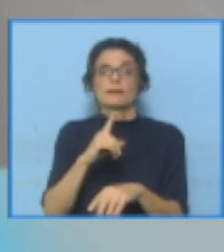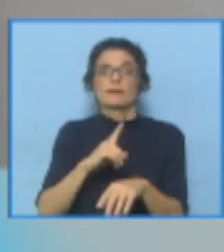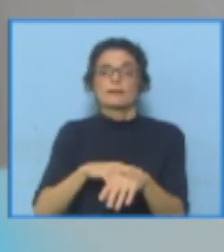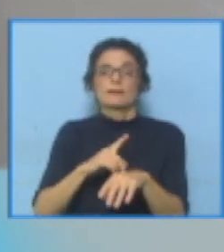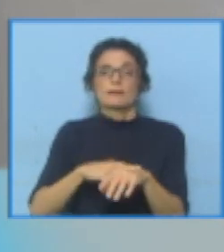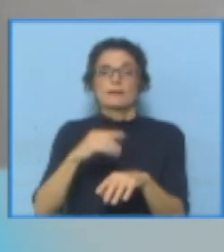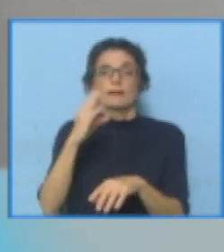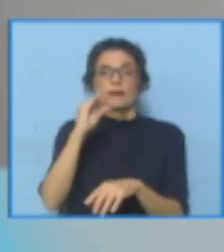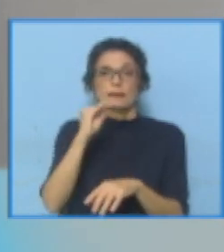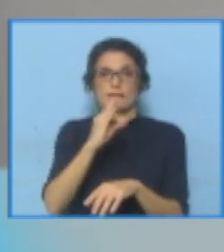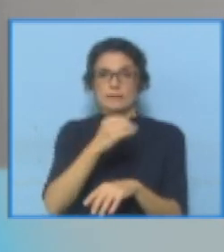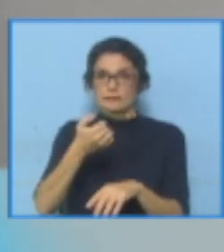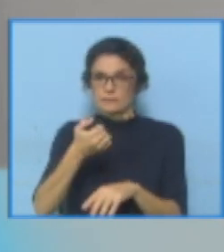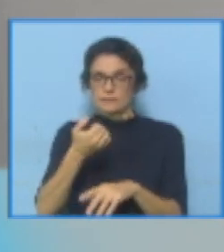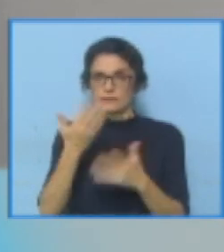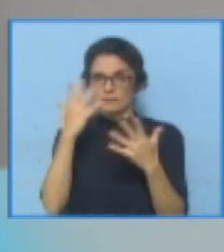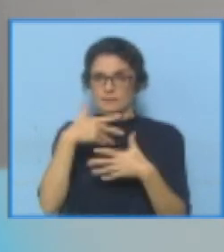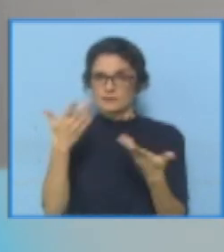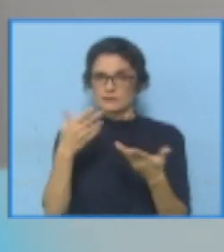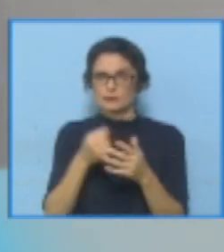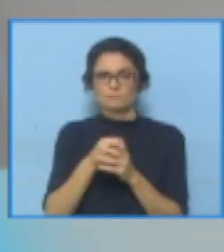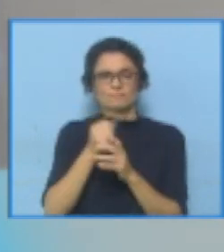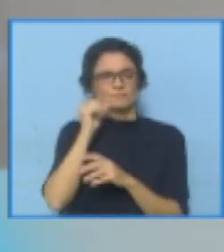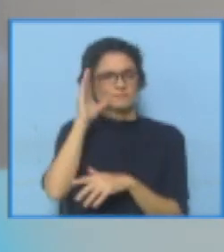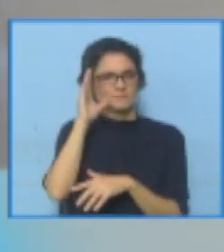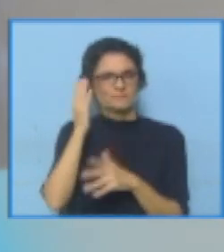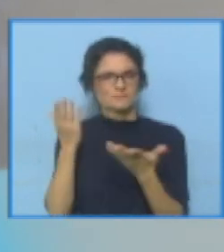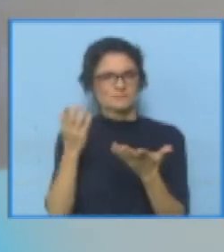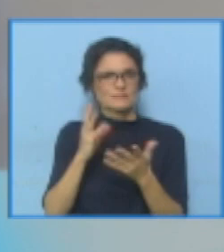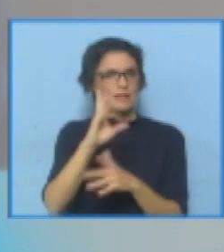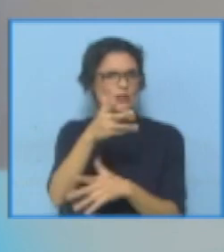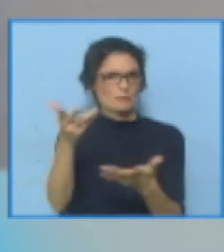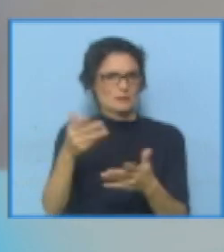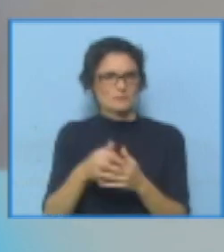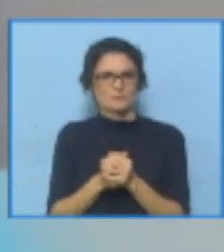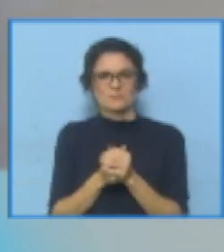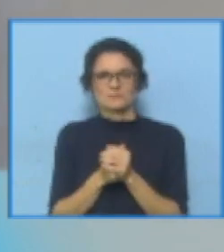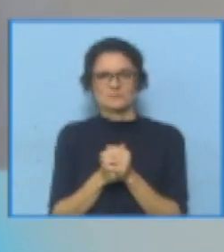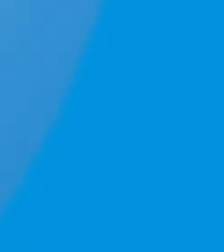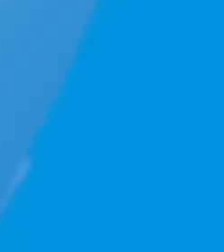forem 22h45. Desejo-lhe uma ótima tarde. Até amanhã, se Deus quiser.